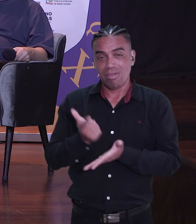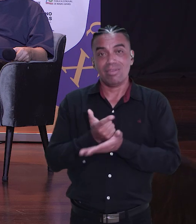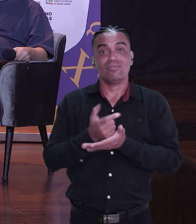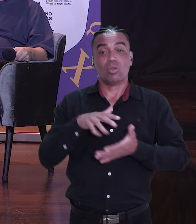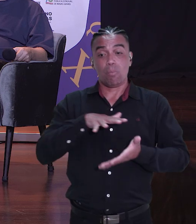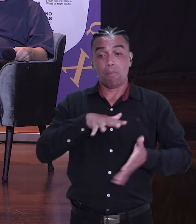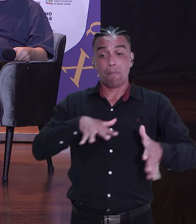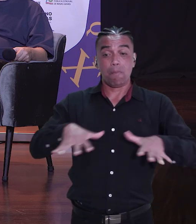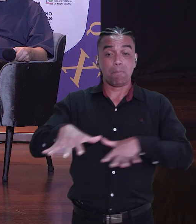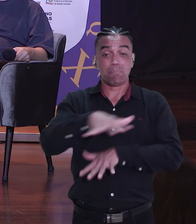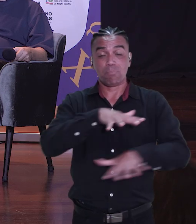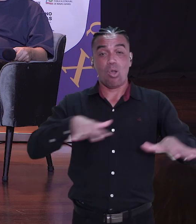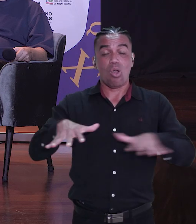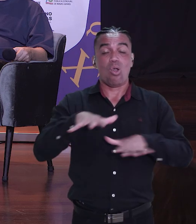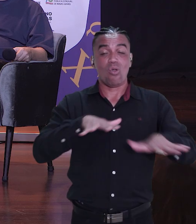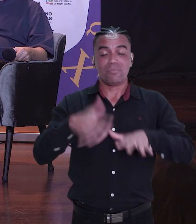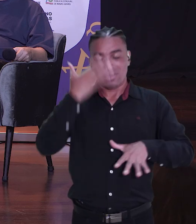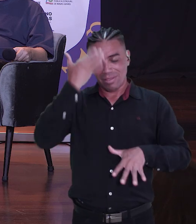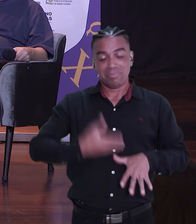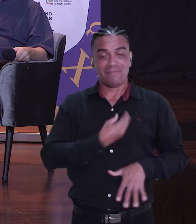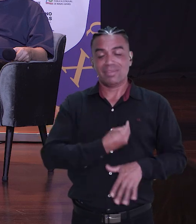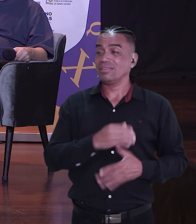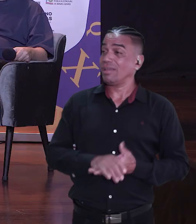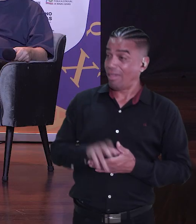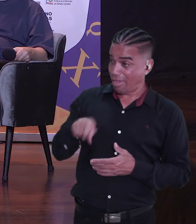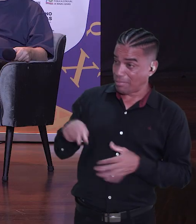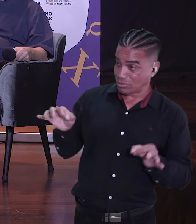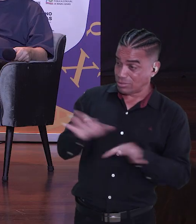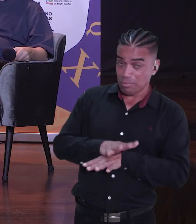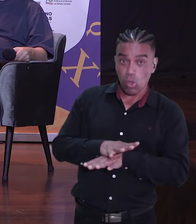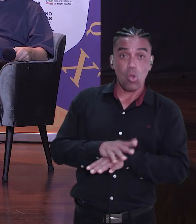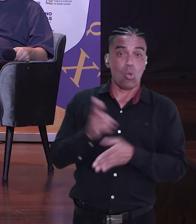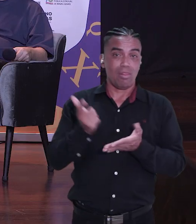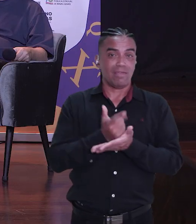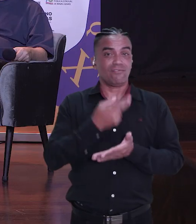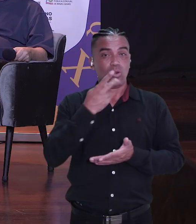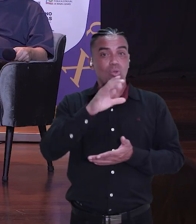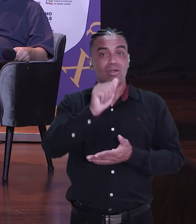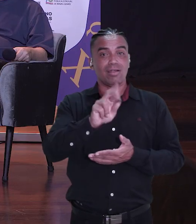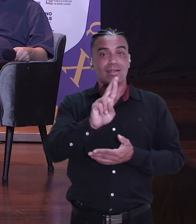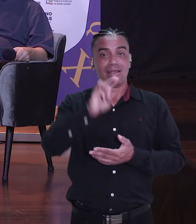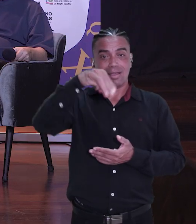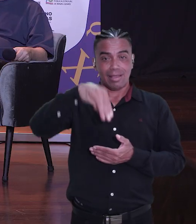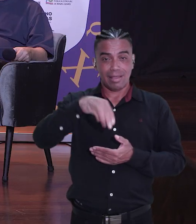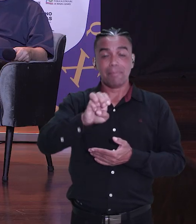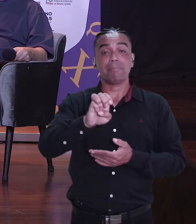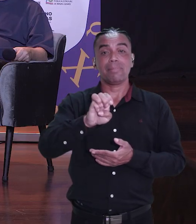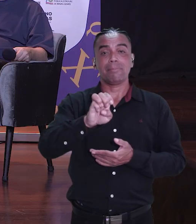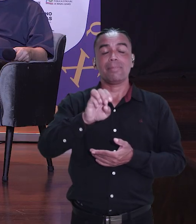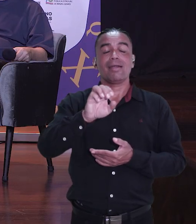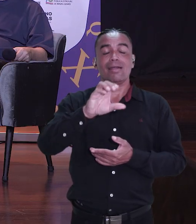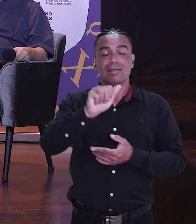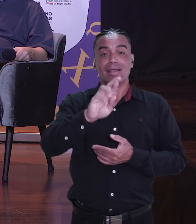livro e o livro merece ser terminado e eu tenho que chegar lá. Mas quando terminou o livro, você falou: a Carmen salvou a